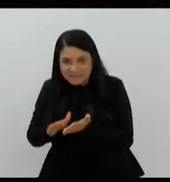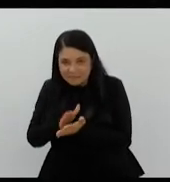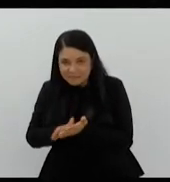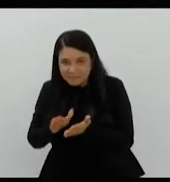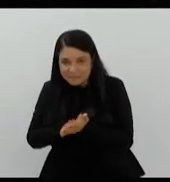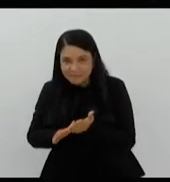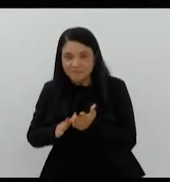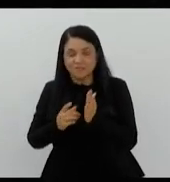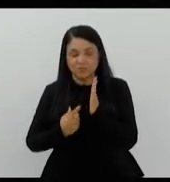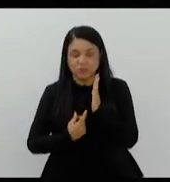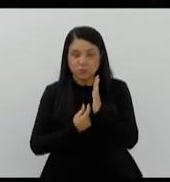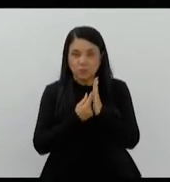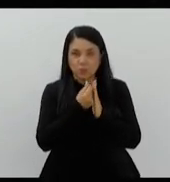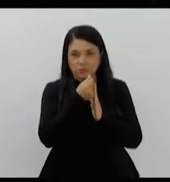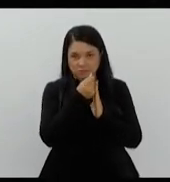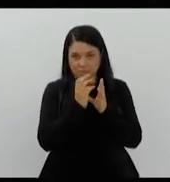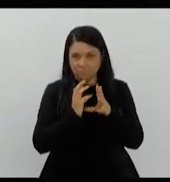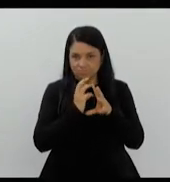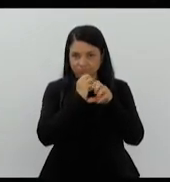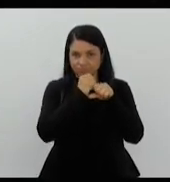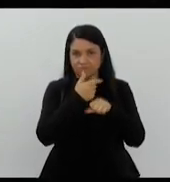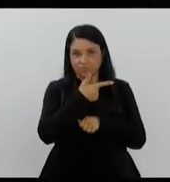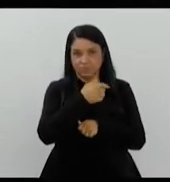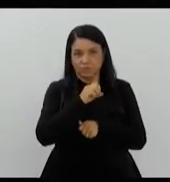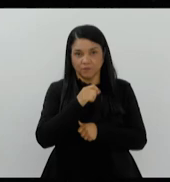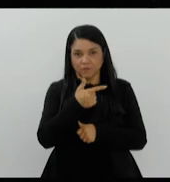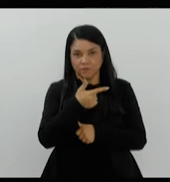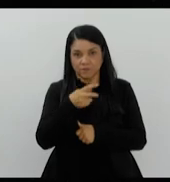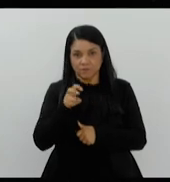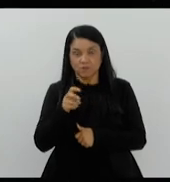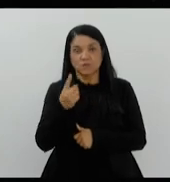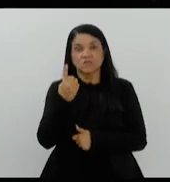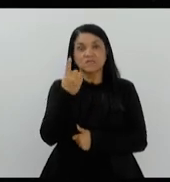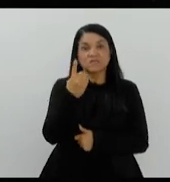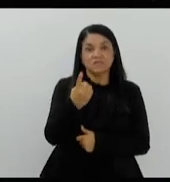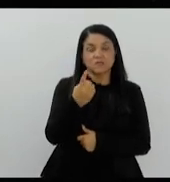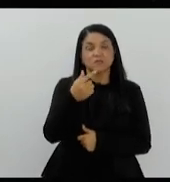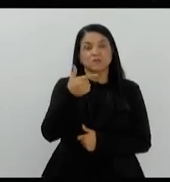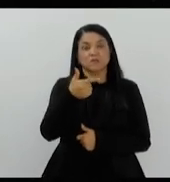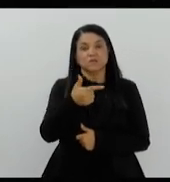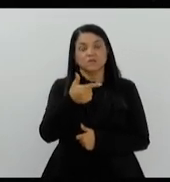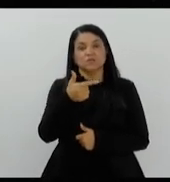de 2025 são de 122,1 bilhões